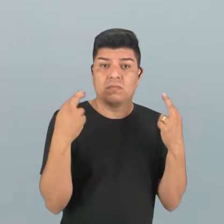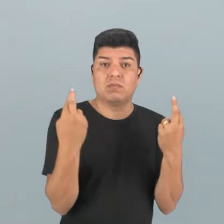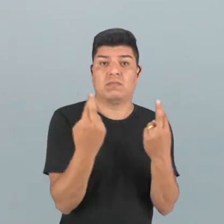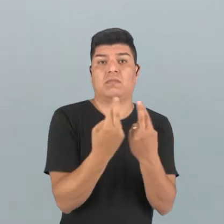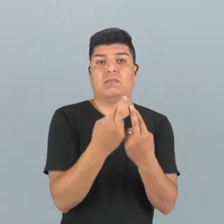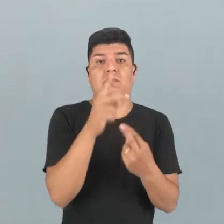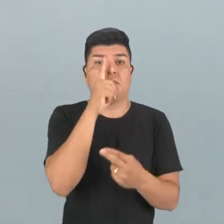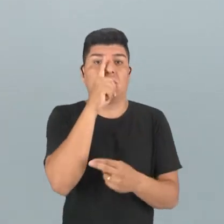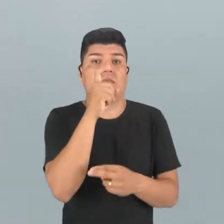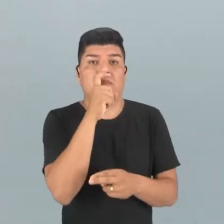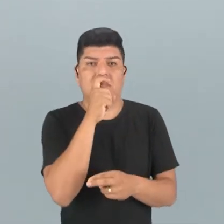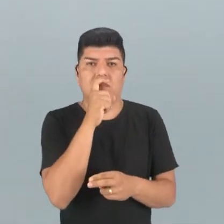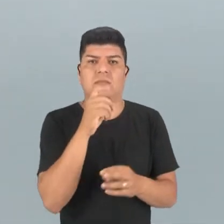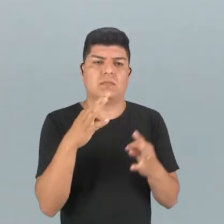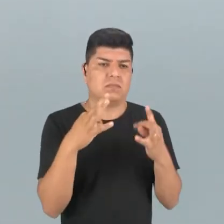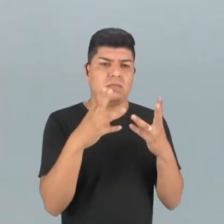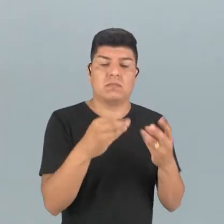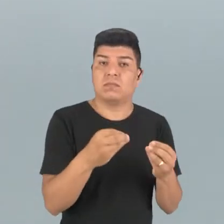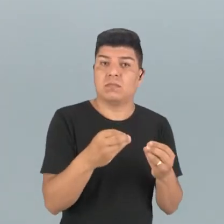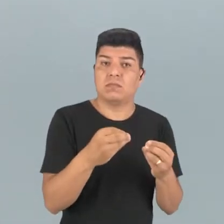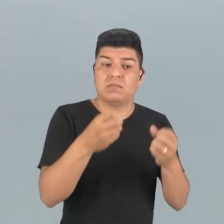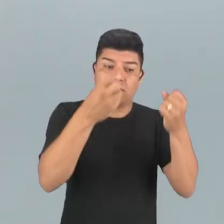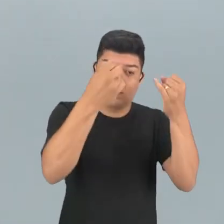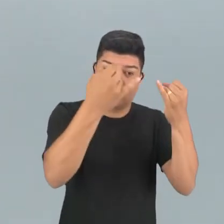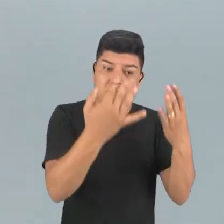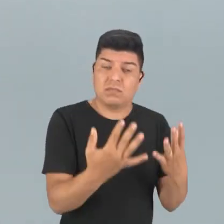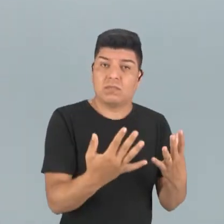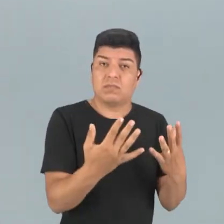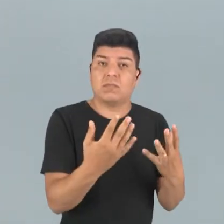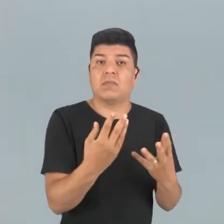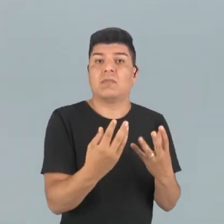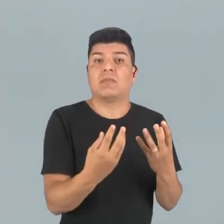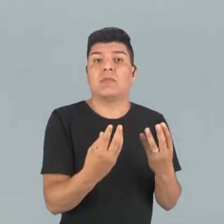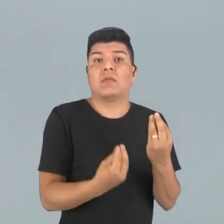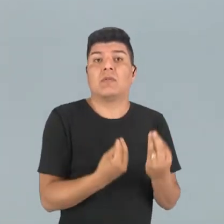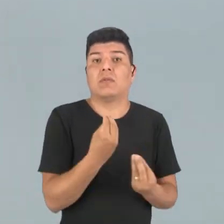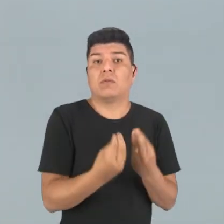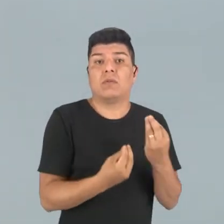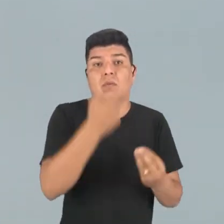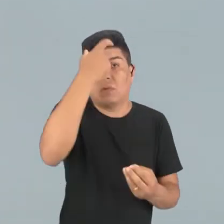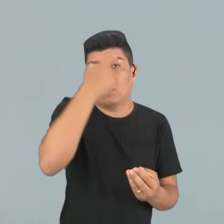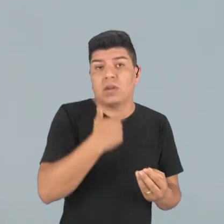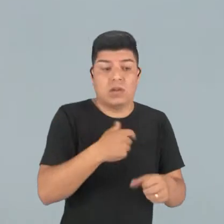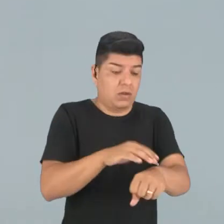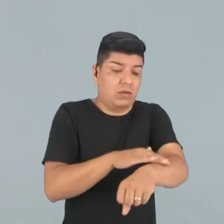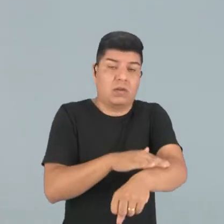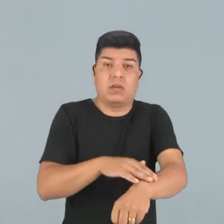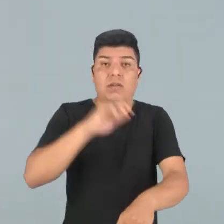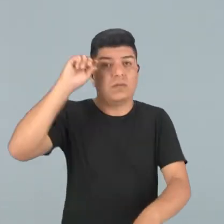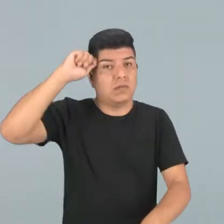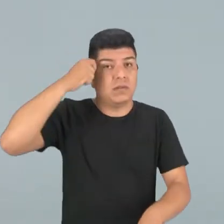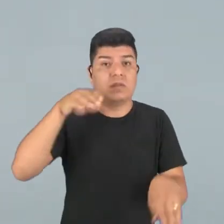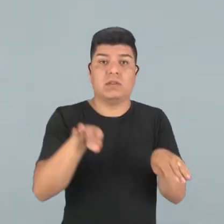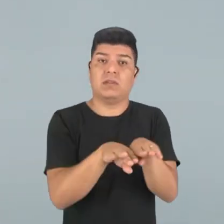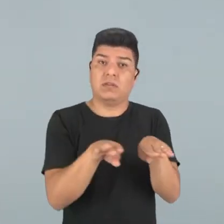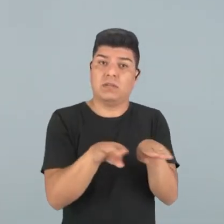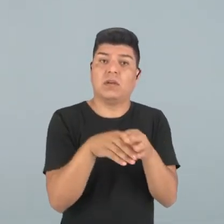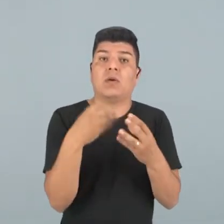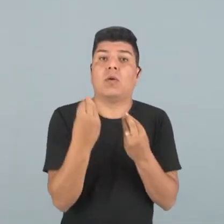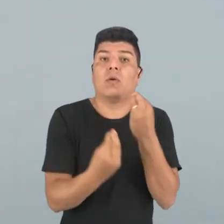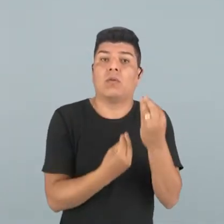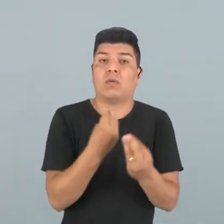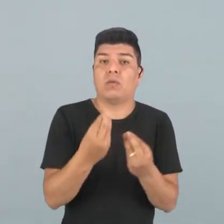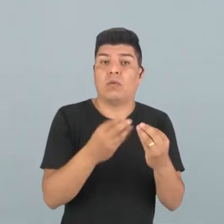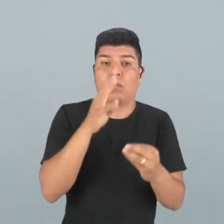pais e tudo, né, e explicar que como eu, né, que tinha a pele negra também, poderia estar